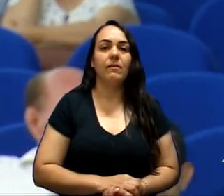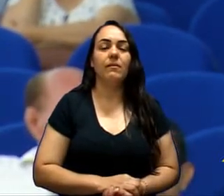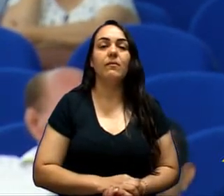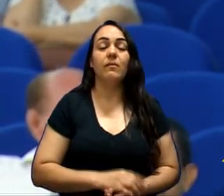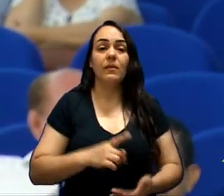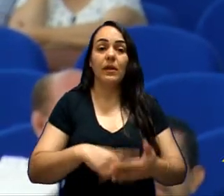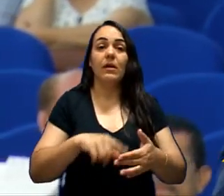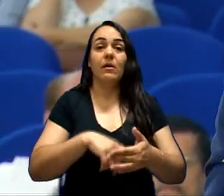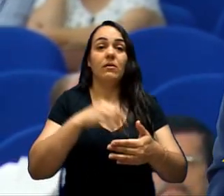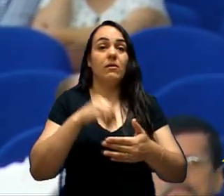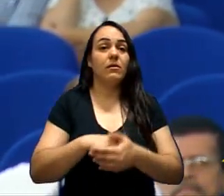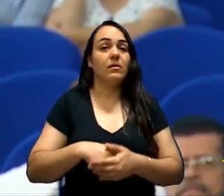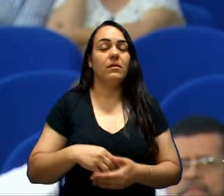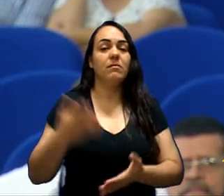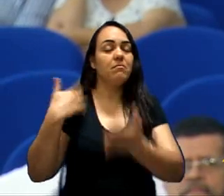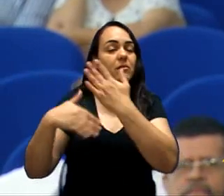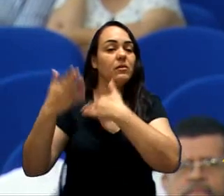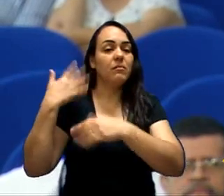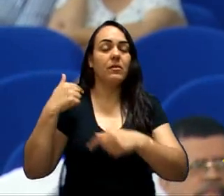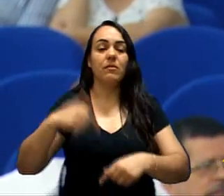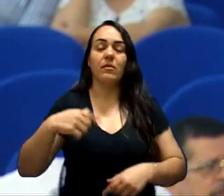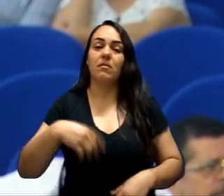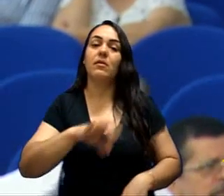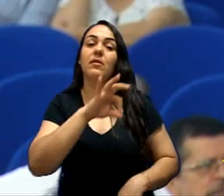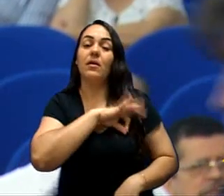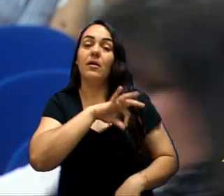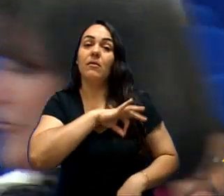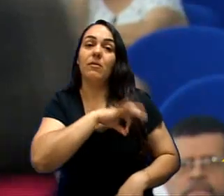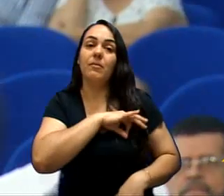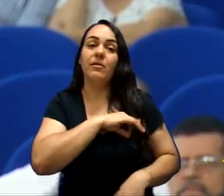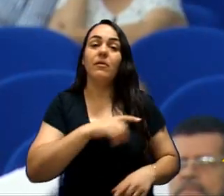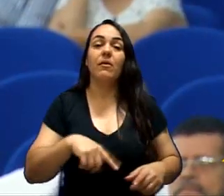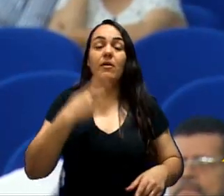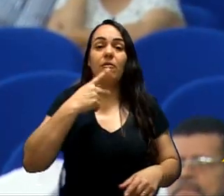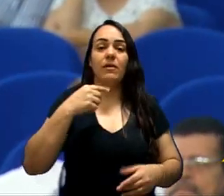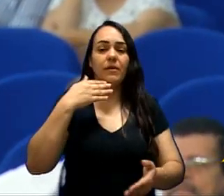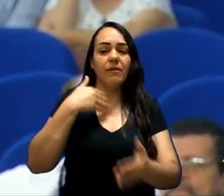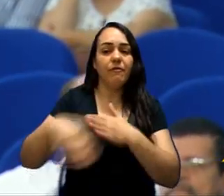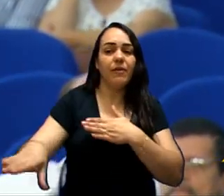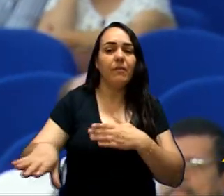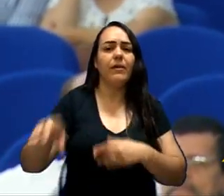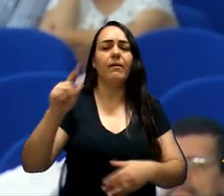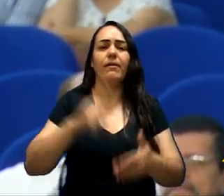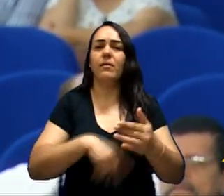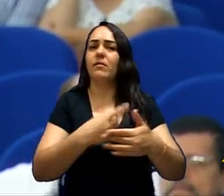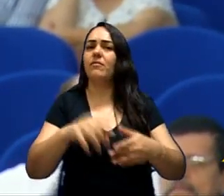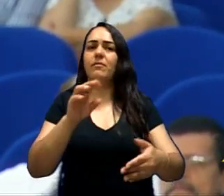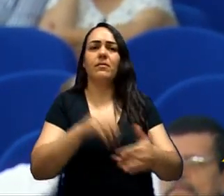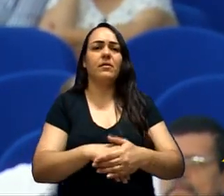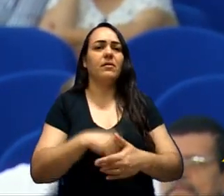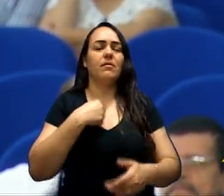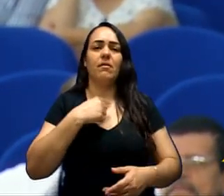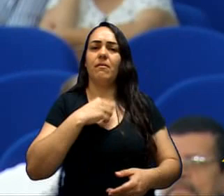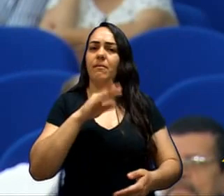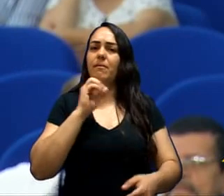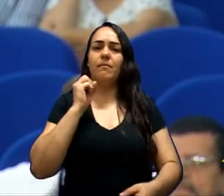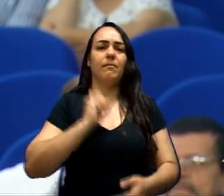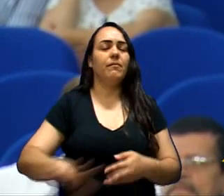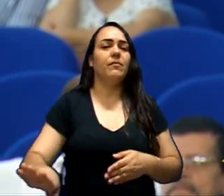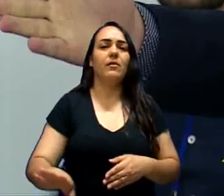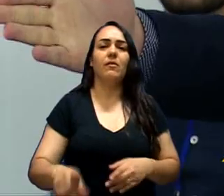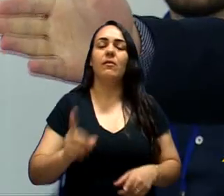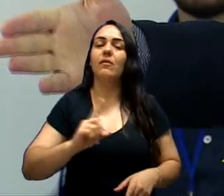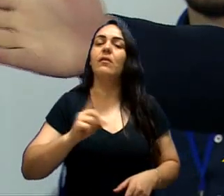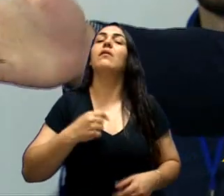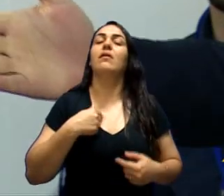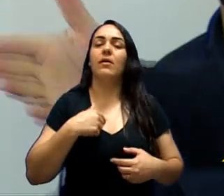Na votação passada eu não estava aqui, porque eu estava na delegacia seccional, e algumas pessoas falaram que eu fugi dessa votação. Eu nunca fugi de votação nenhuma. Não preciso disso. O senhor sabia que ia